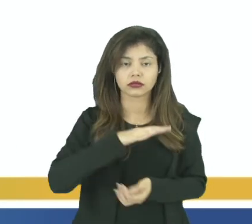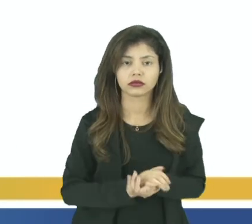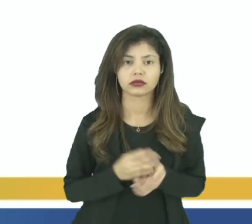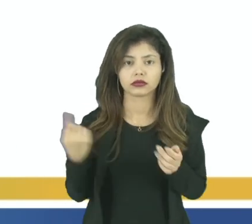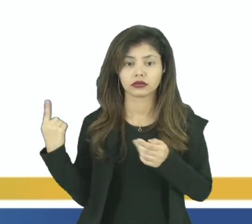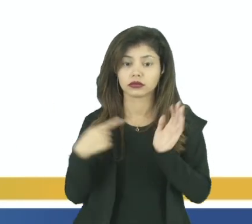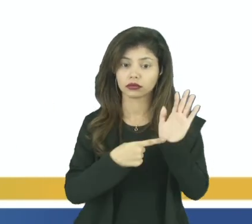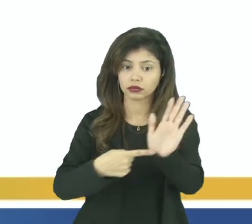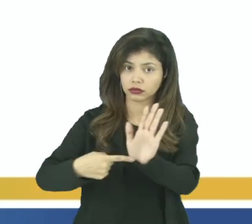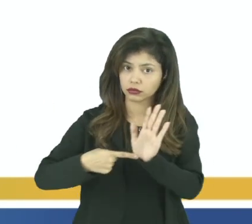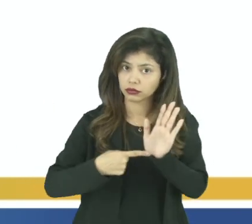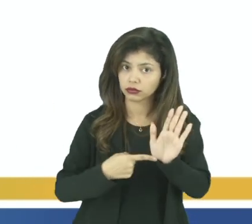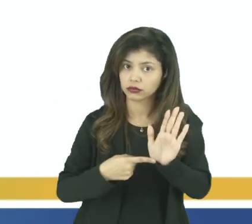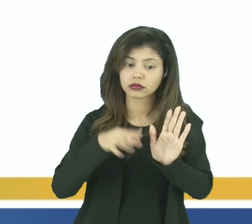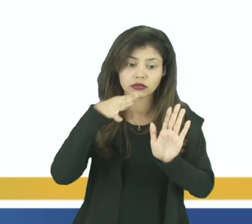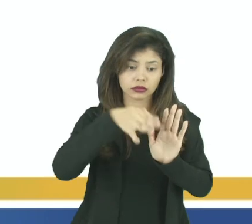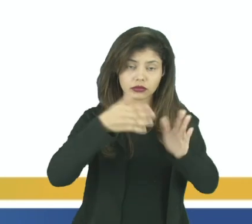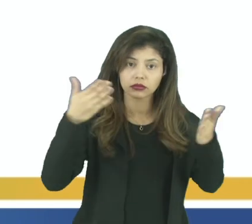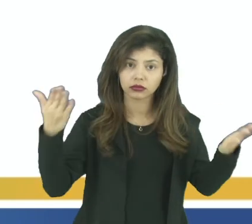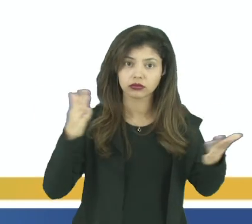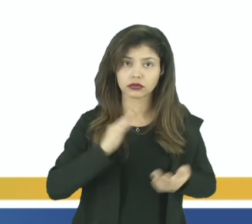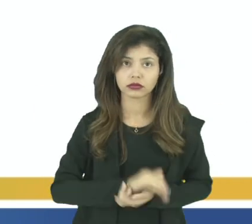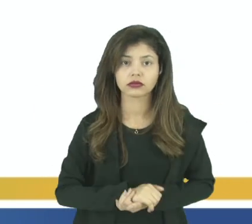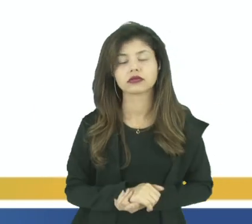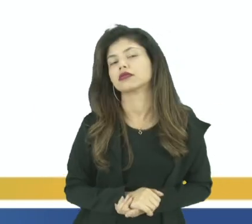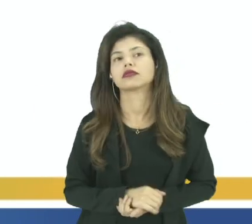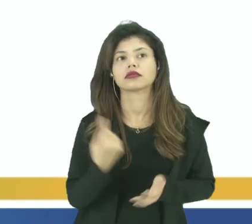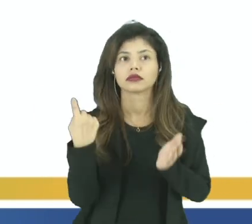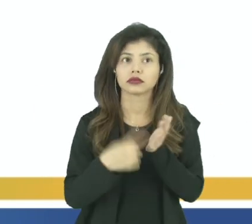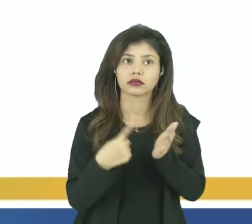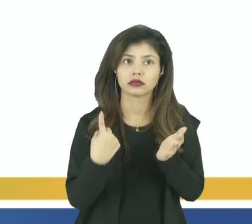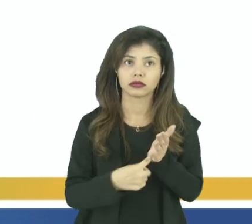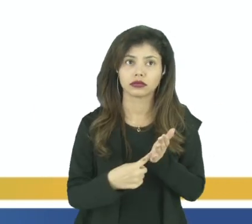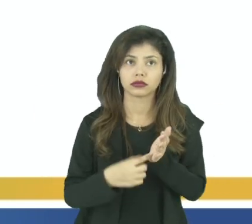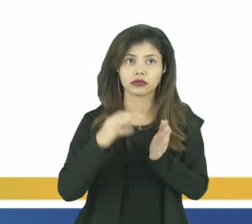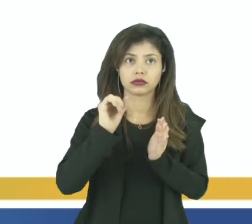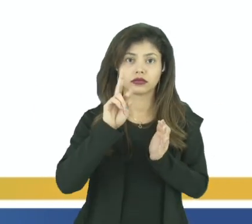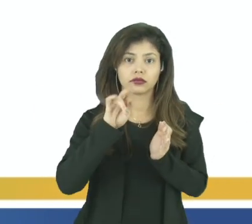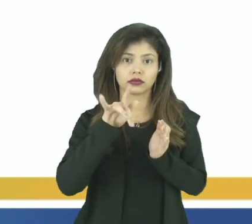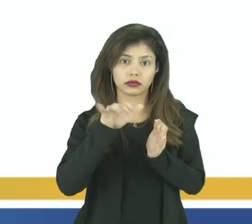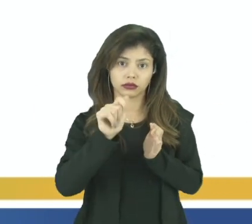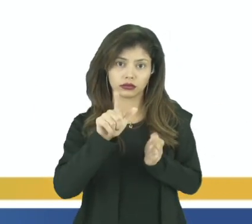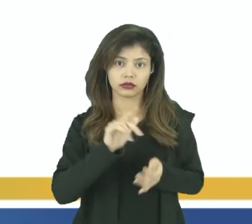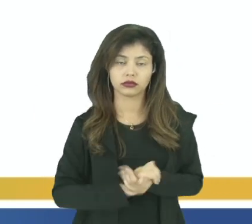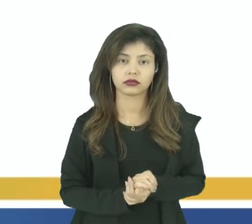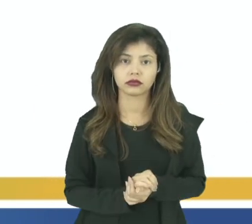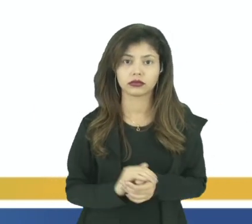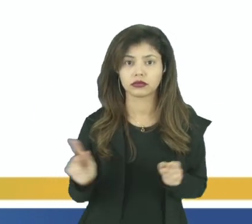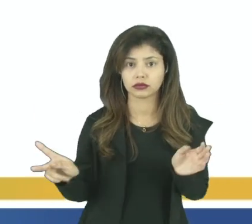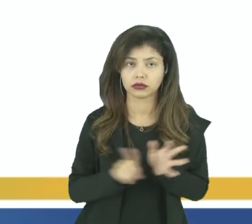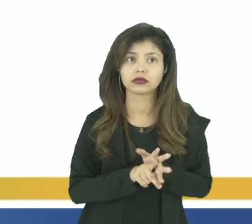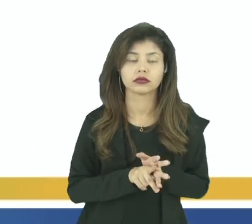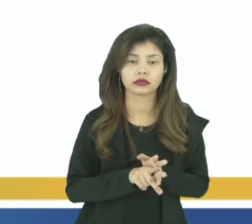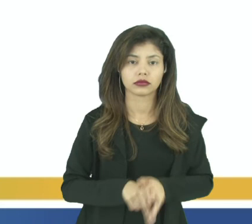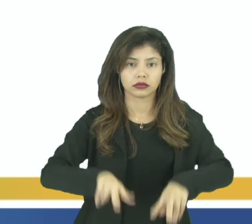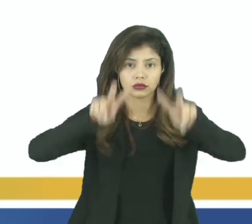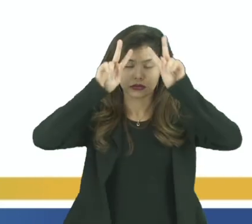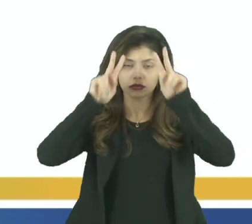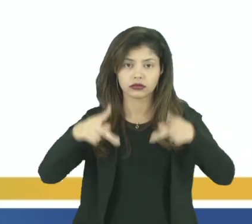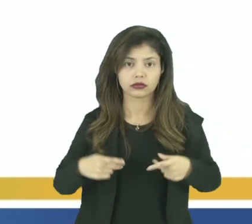né, isso, é justamente a condição original que é apontada por esses homens, ou seja, o